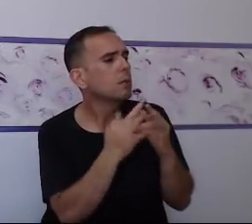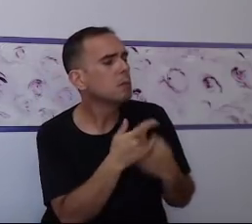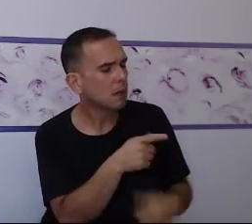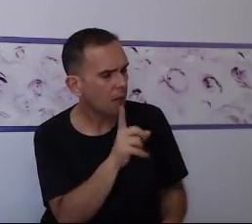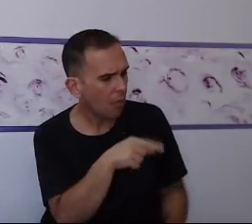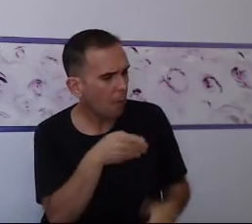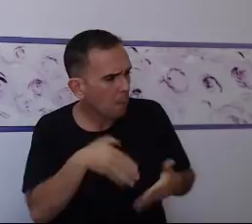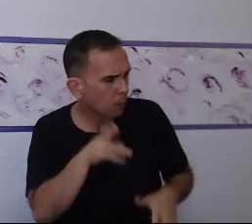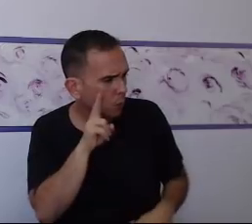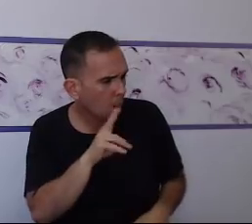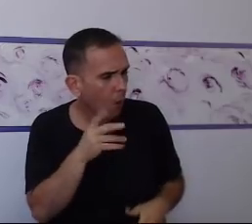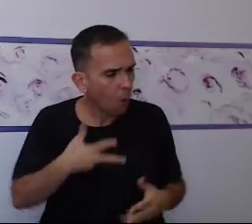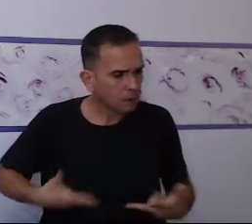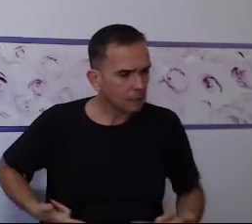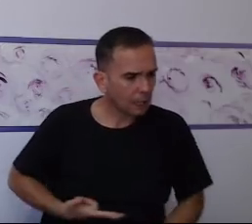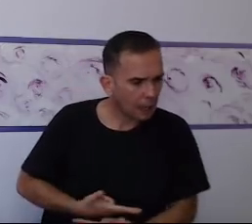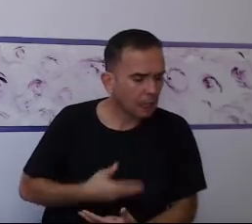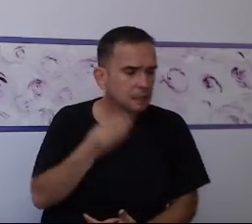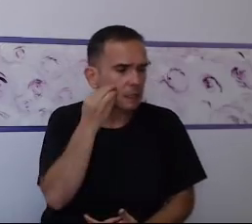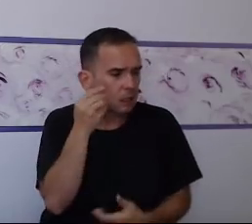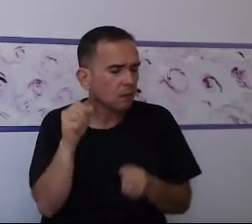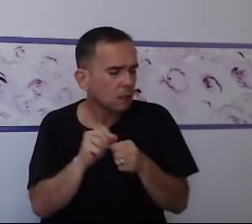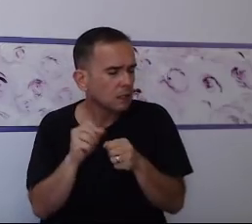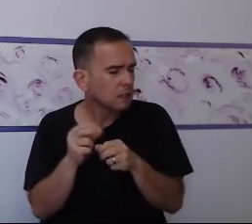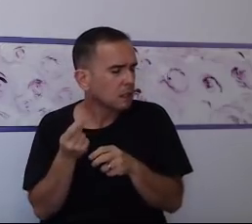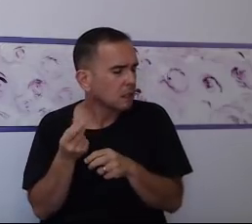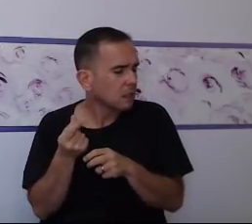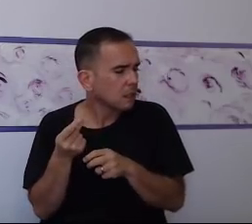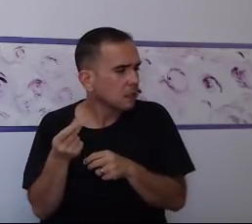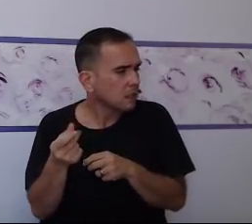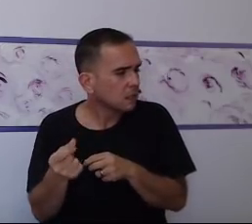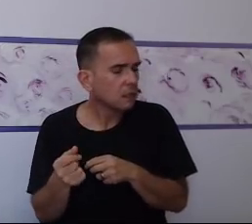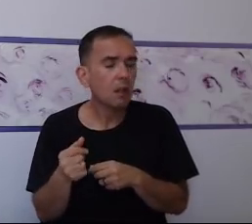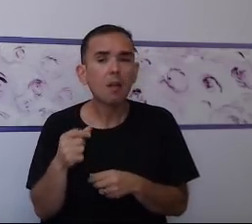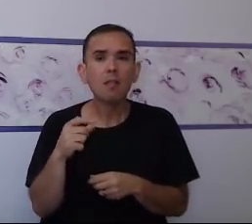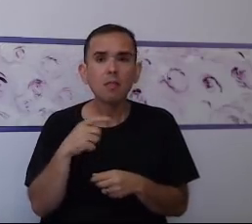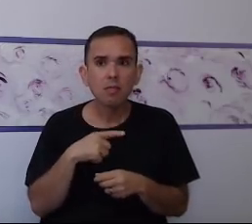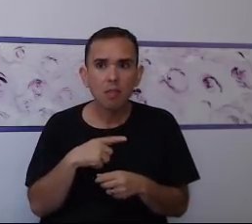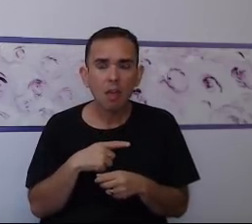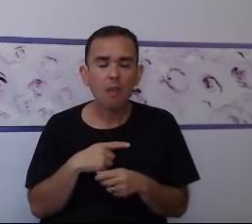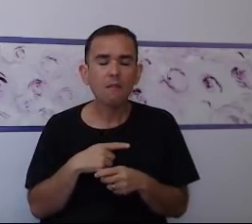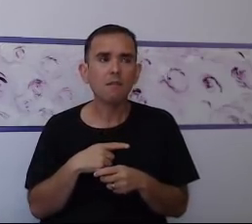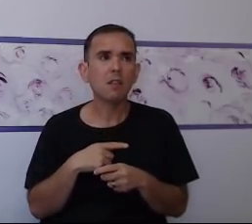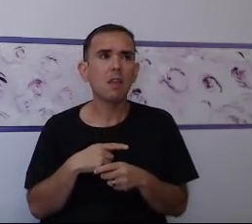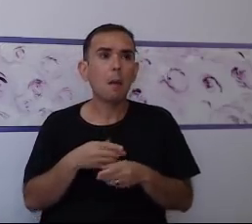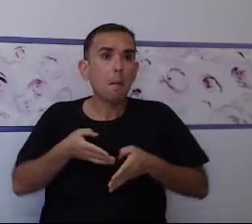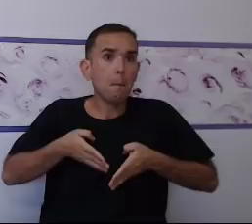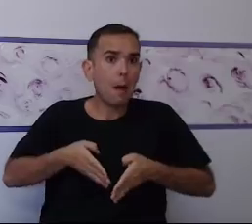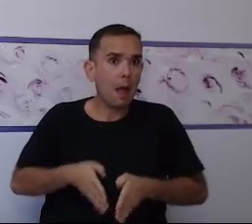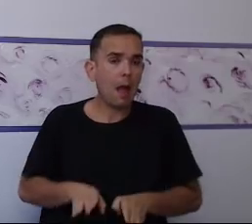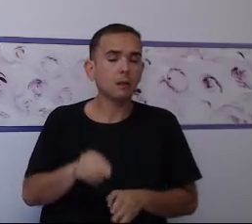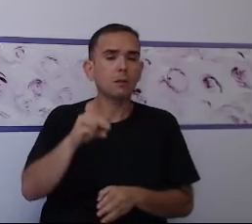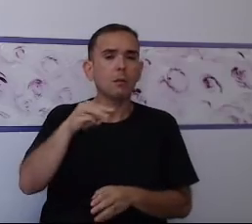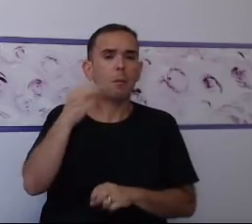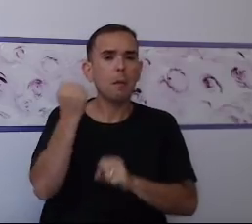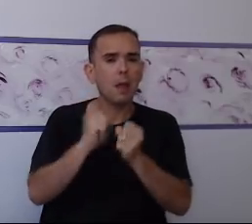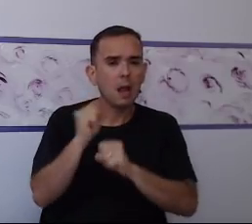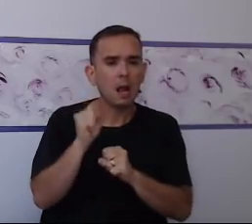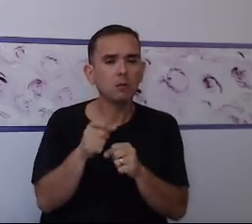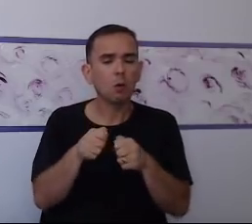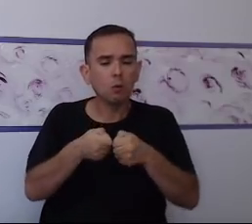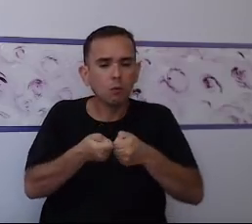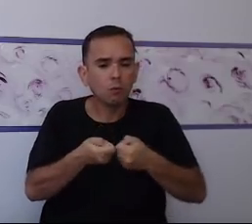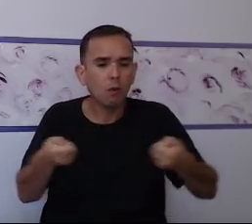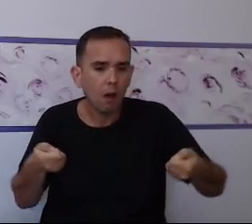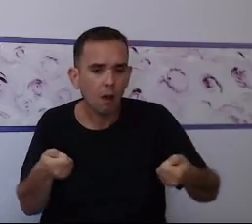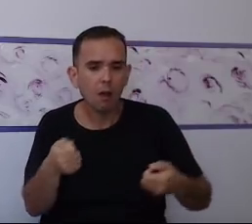foi parto normal, foi cesárea, ficou tentando muito tempo, né? Houve parto mecânico, né? Se foi só o fórceps no momento